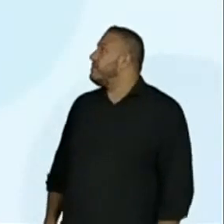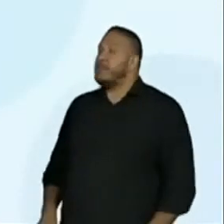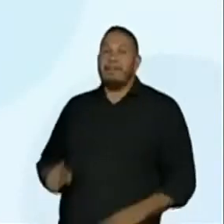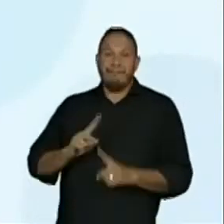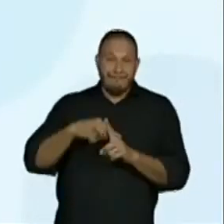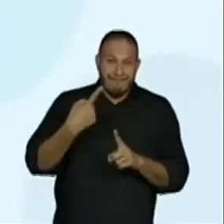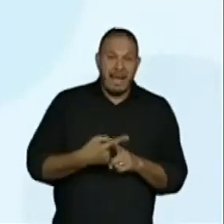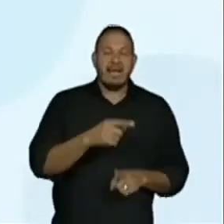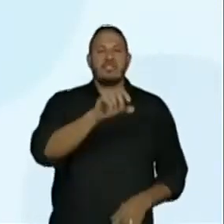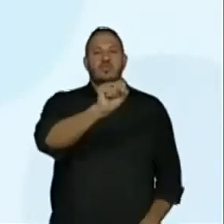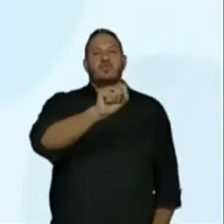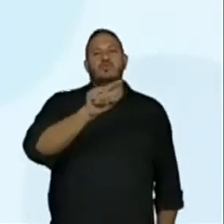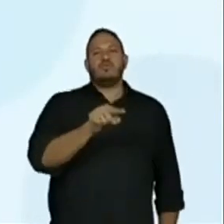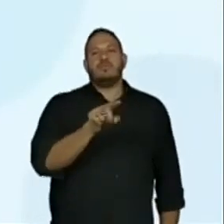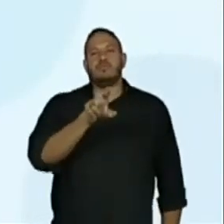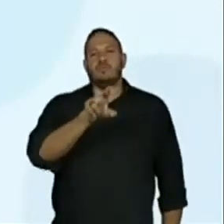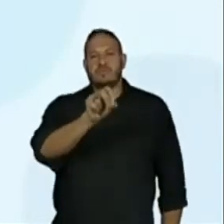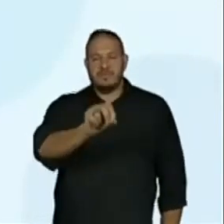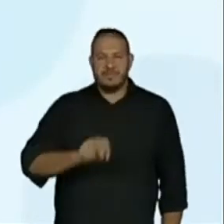mais 8,50.